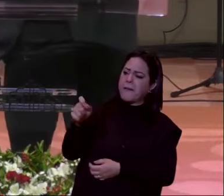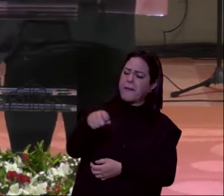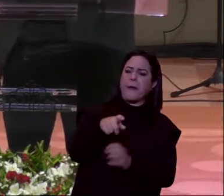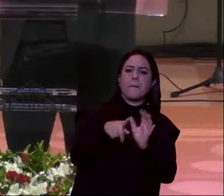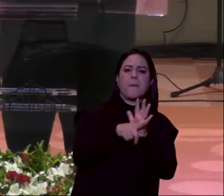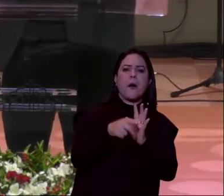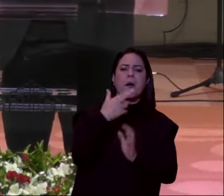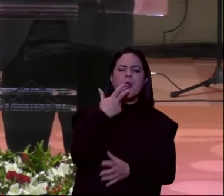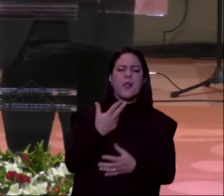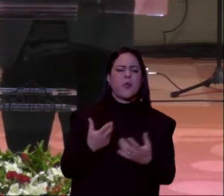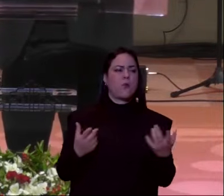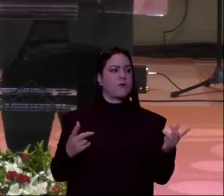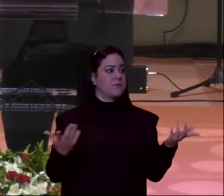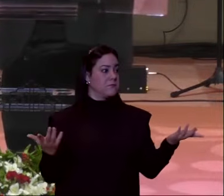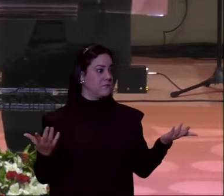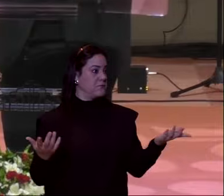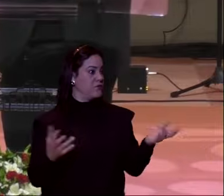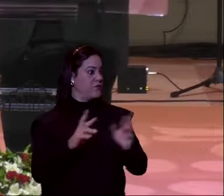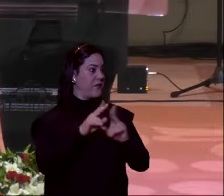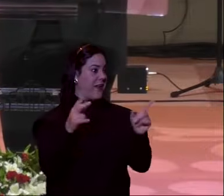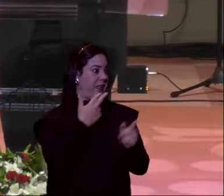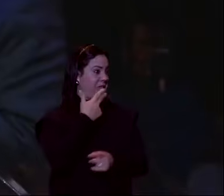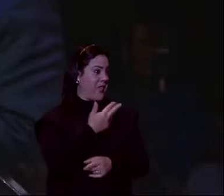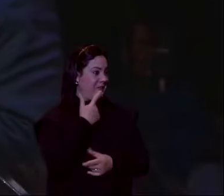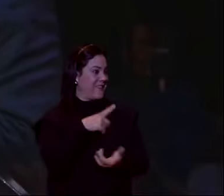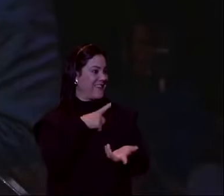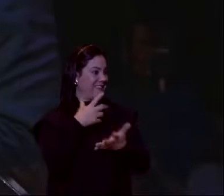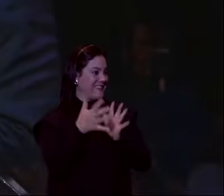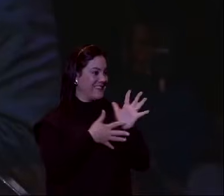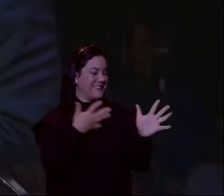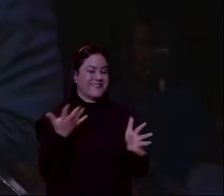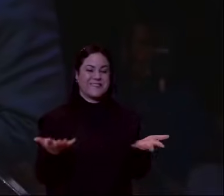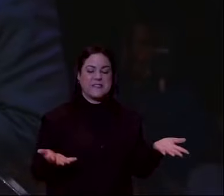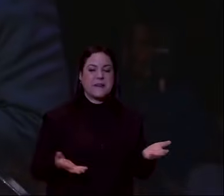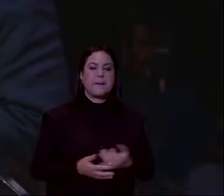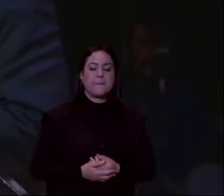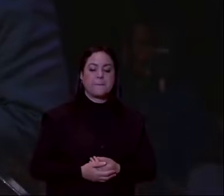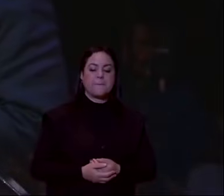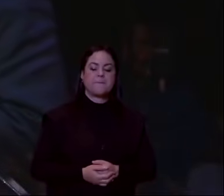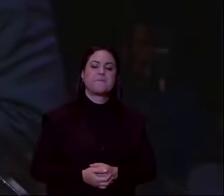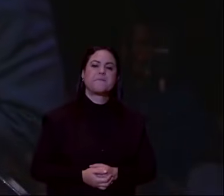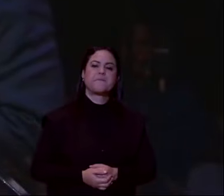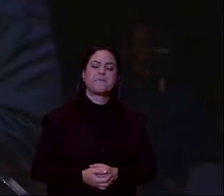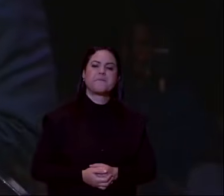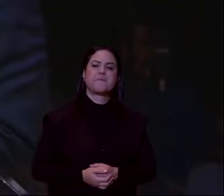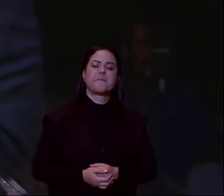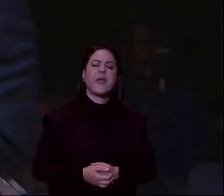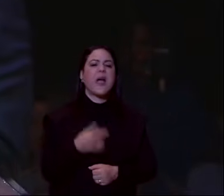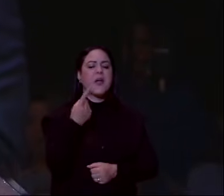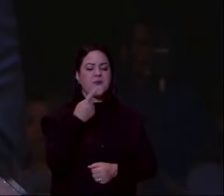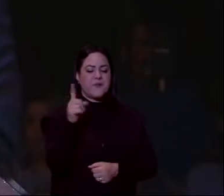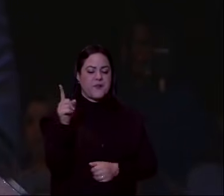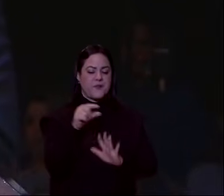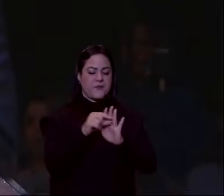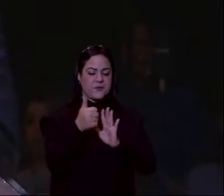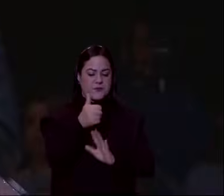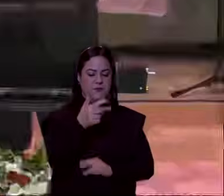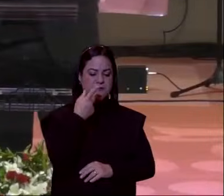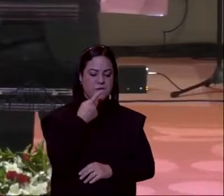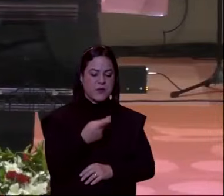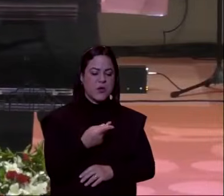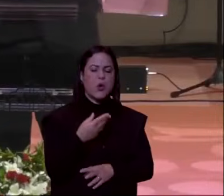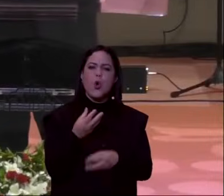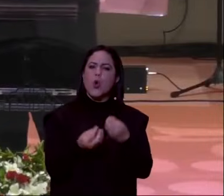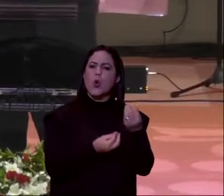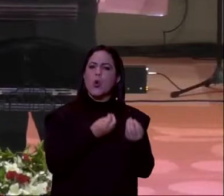nossa própria língua? E aí, vem aqui de onde eles são. E aí, o final do verso 11 diz assim: e como